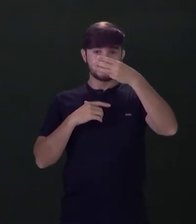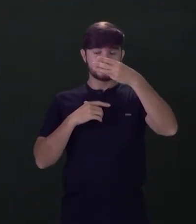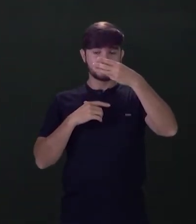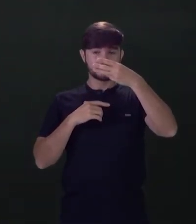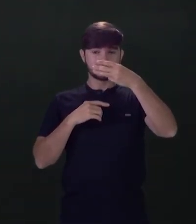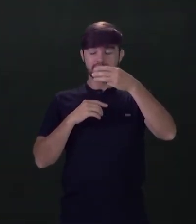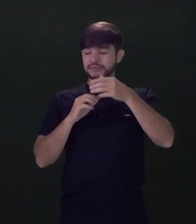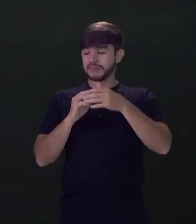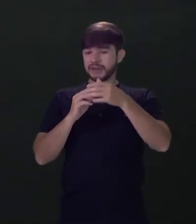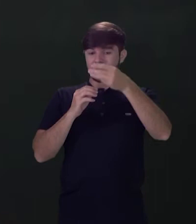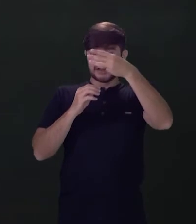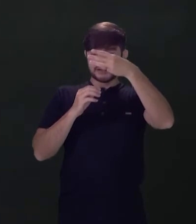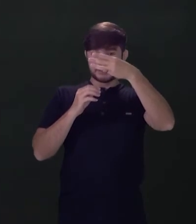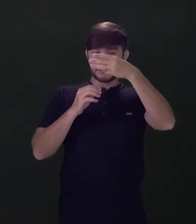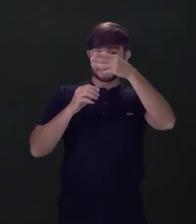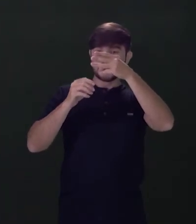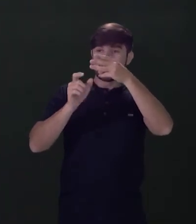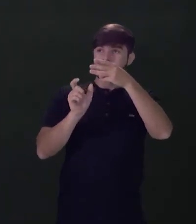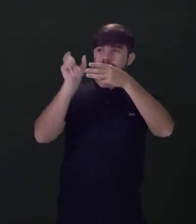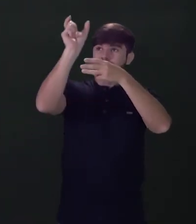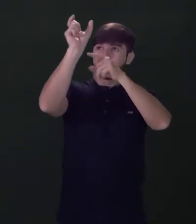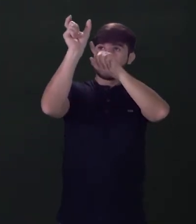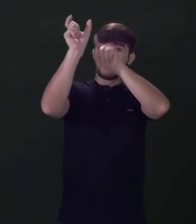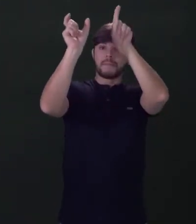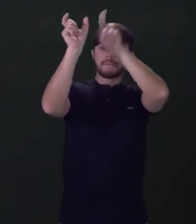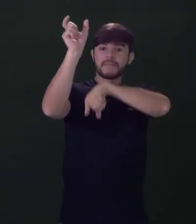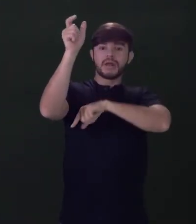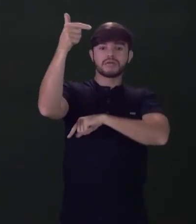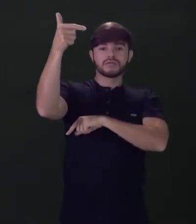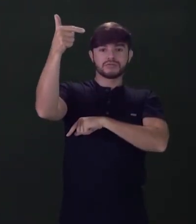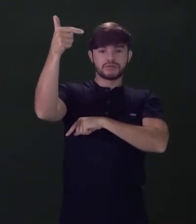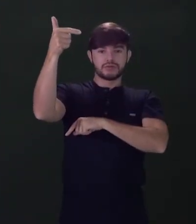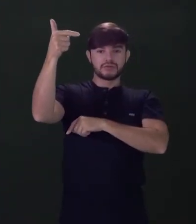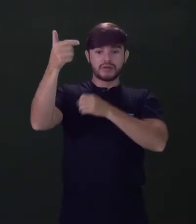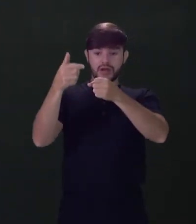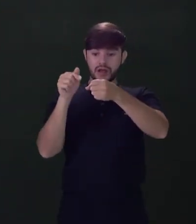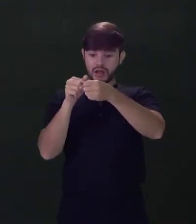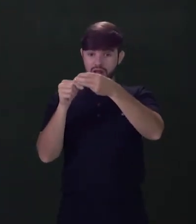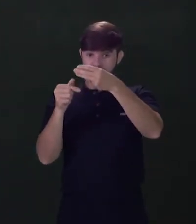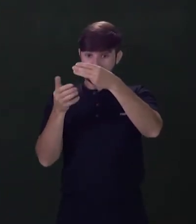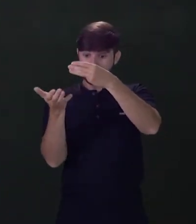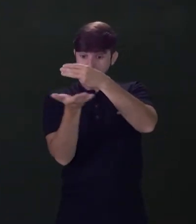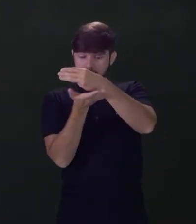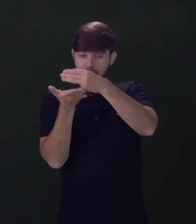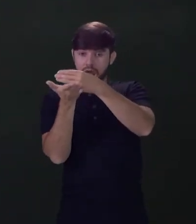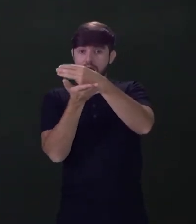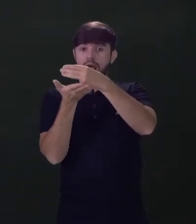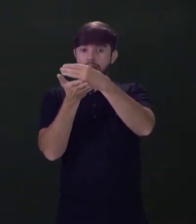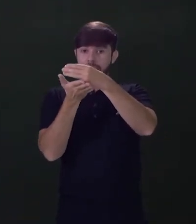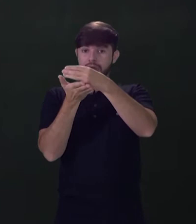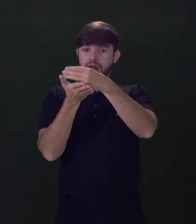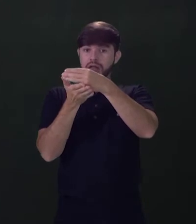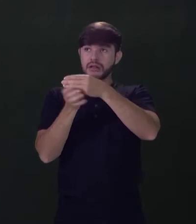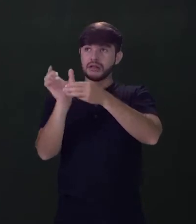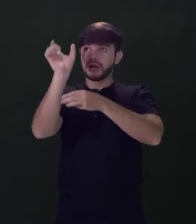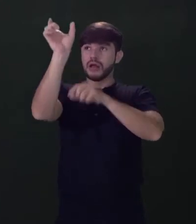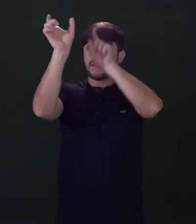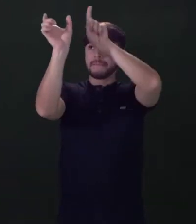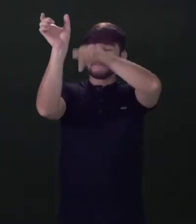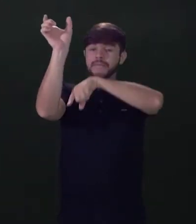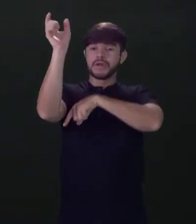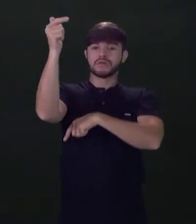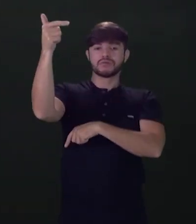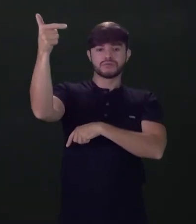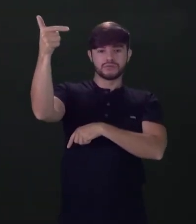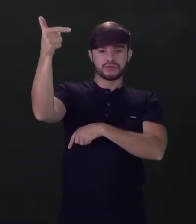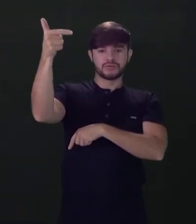menos 2. Beleza. Neste caso, então, a nossa base é o 3 e o expoente é menos 2.